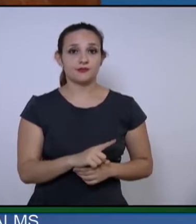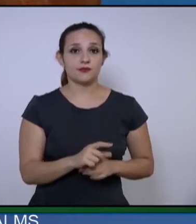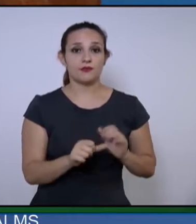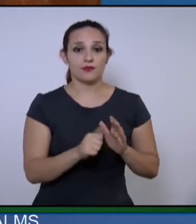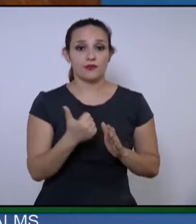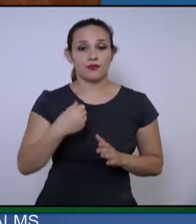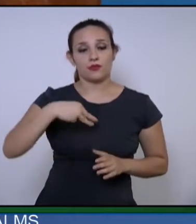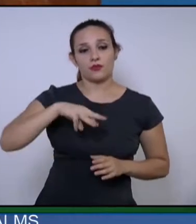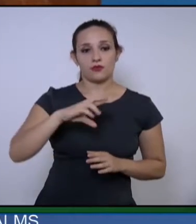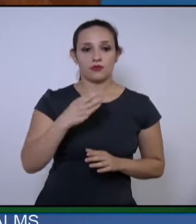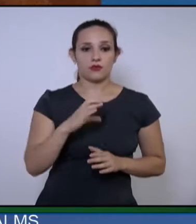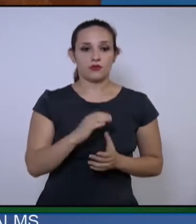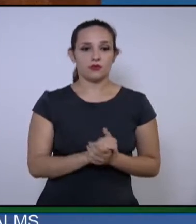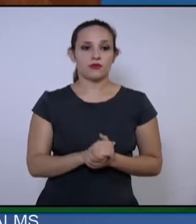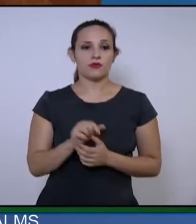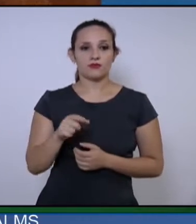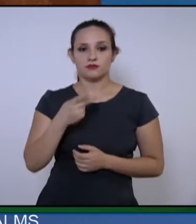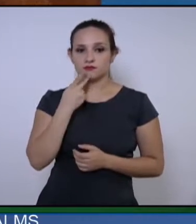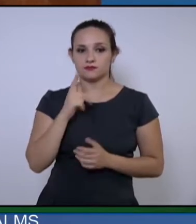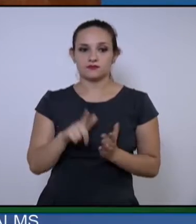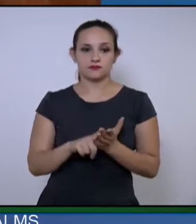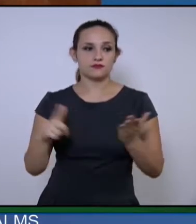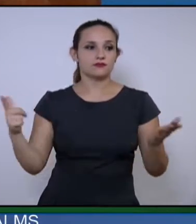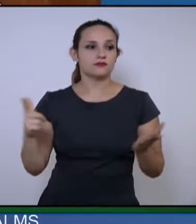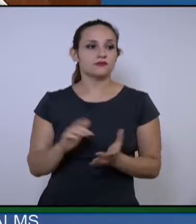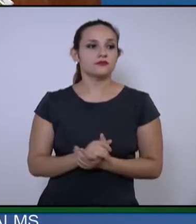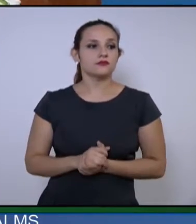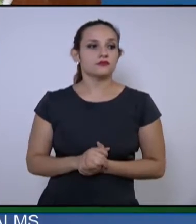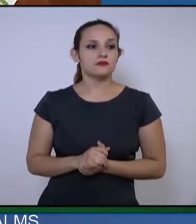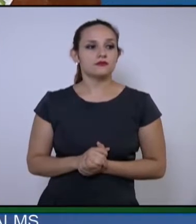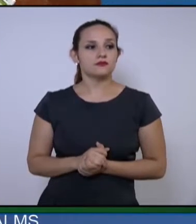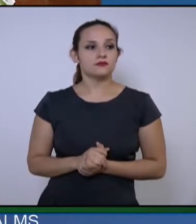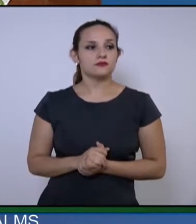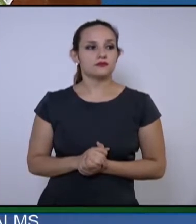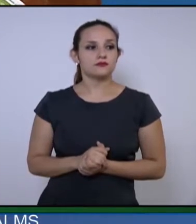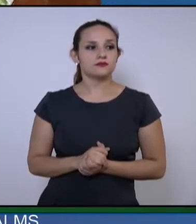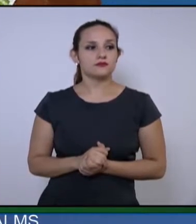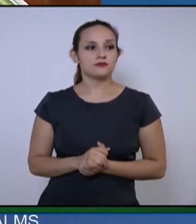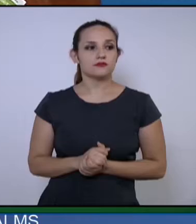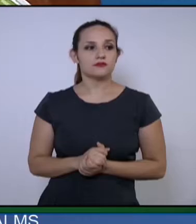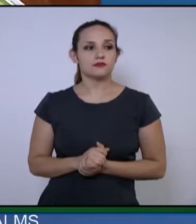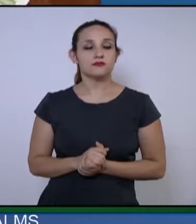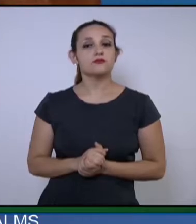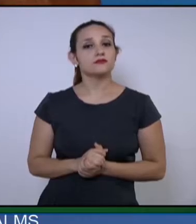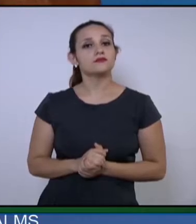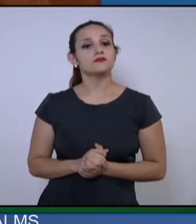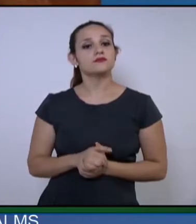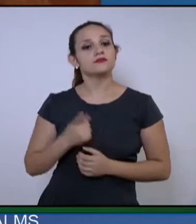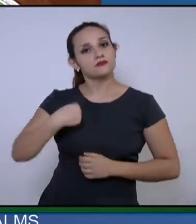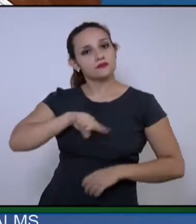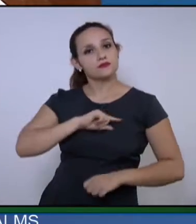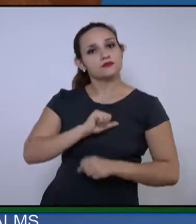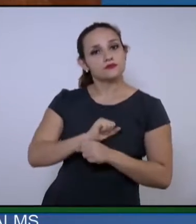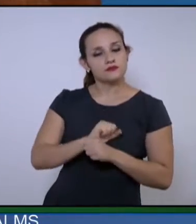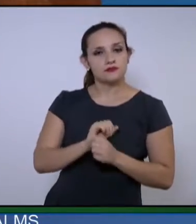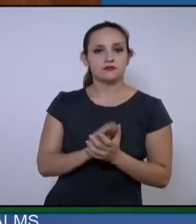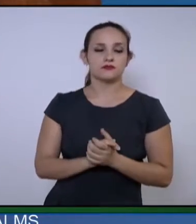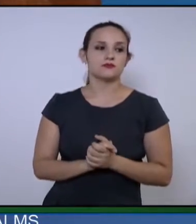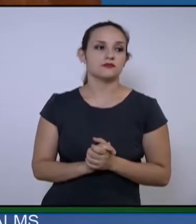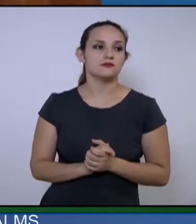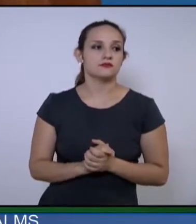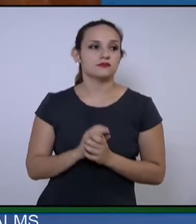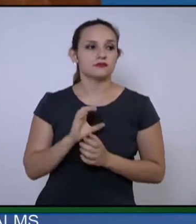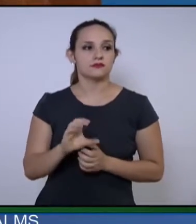do jornal que Vossa Excelência tem em mãos. Claro. Né? À espera do CISFRON, aí vem outro, em vez